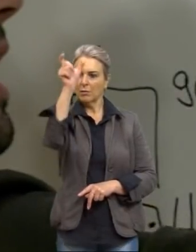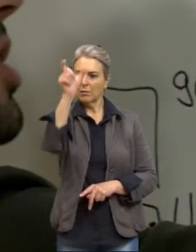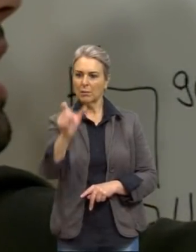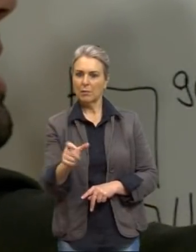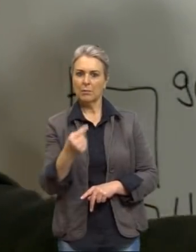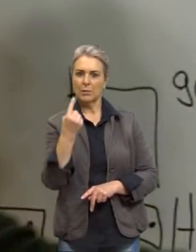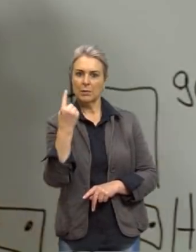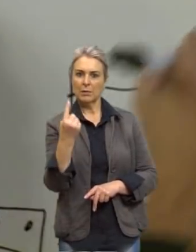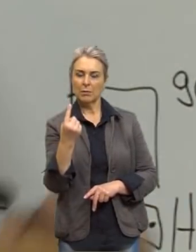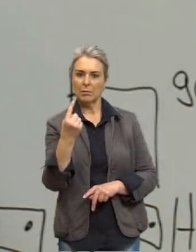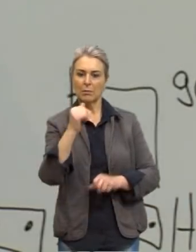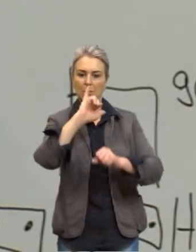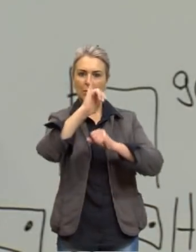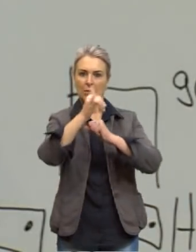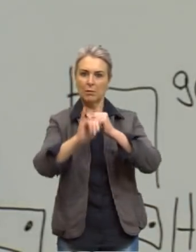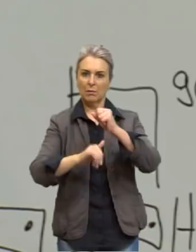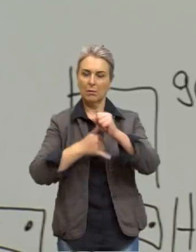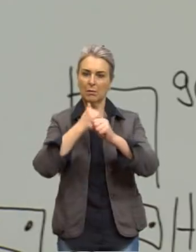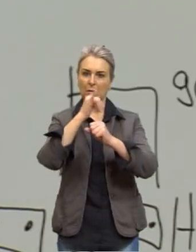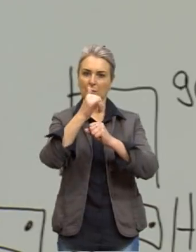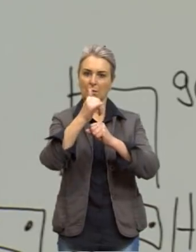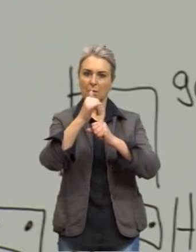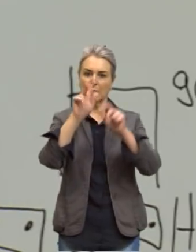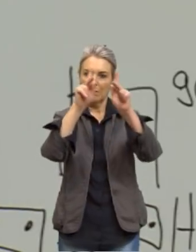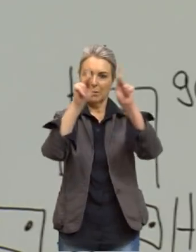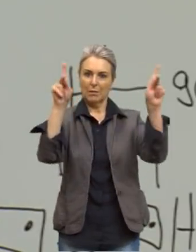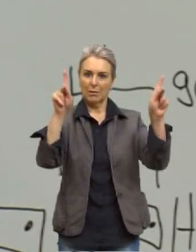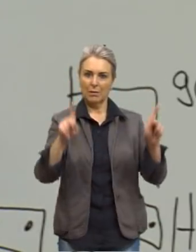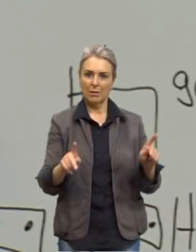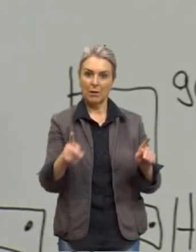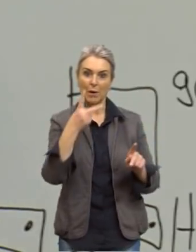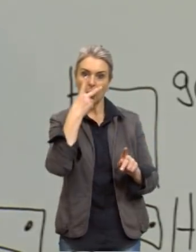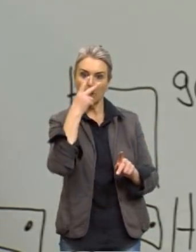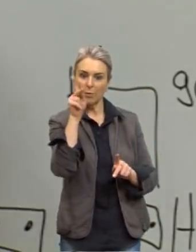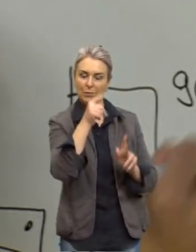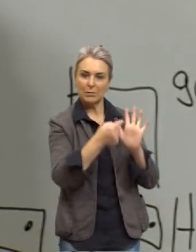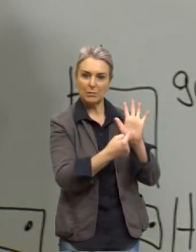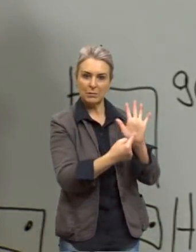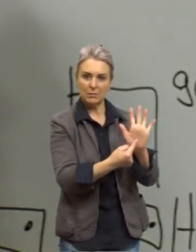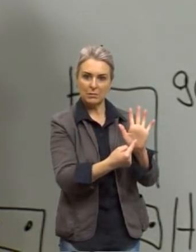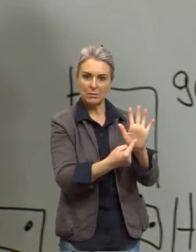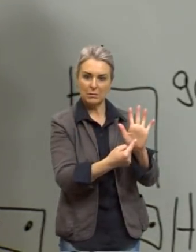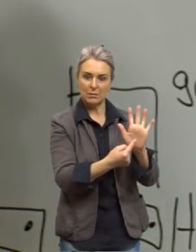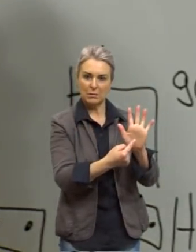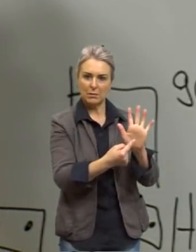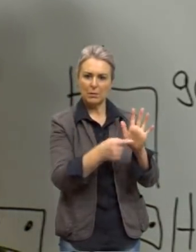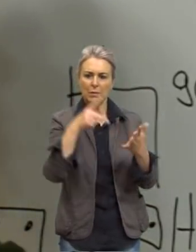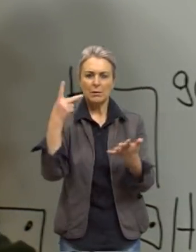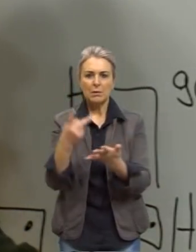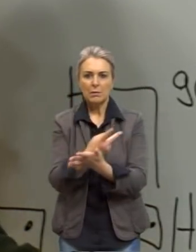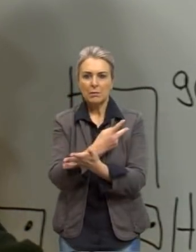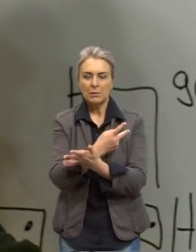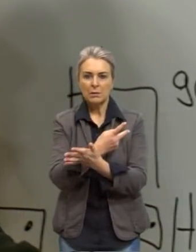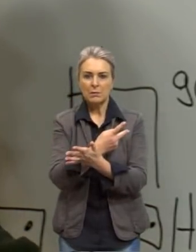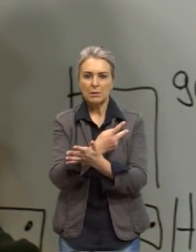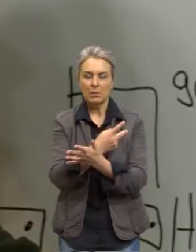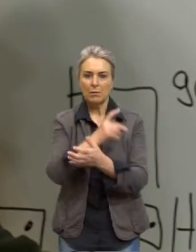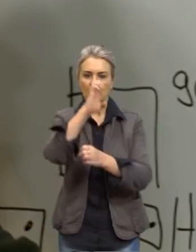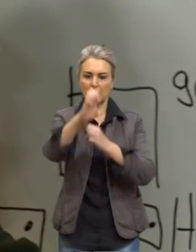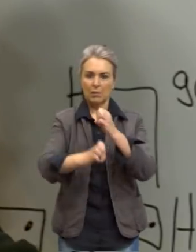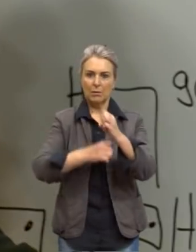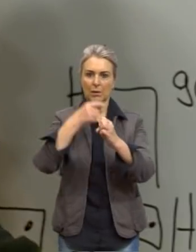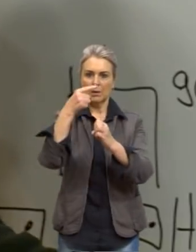eletronegatividade carece assim na tabela periódica o que que vai acontecer esse par de elétrons está